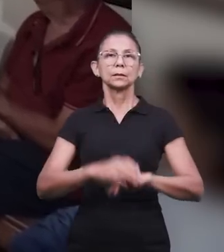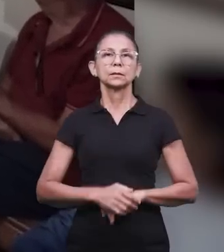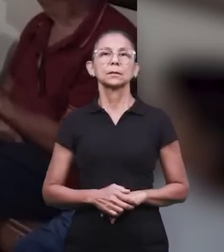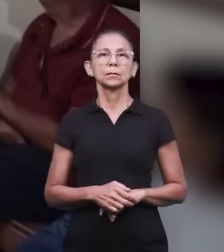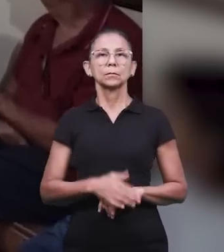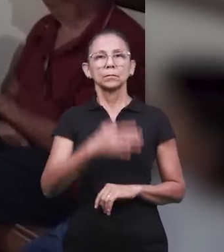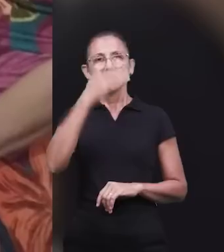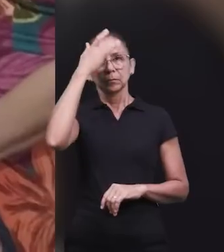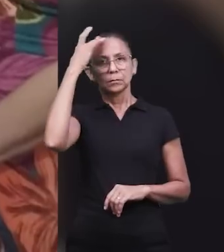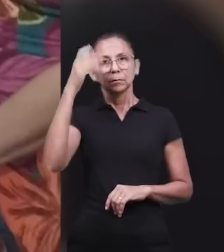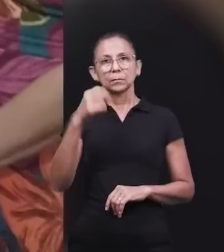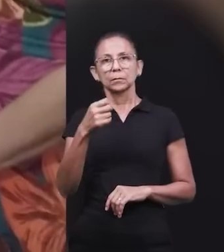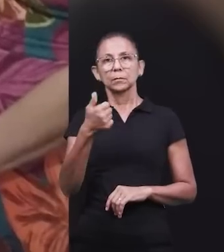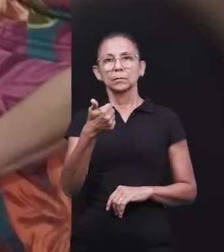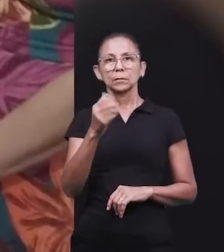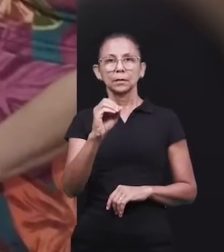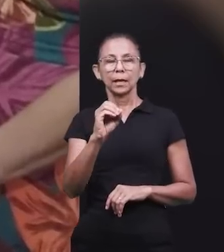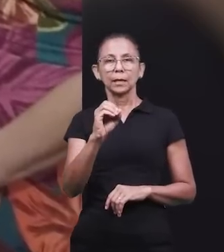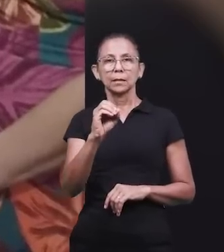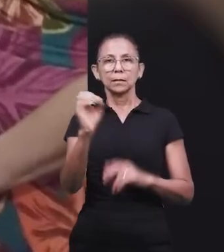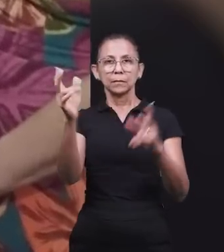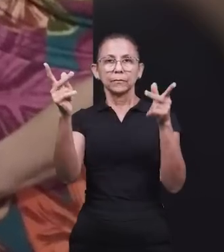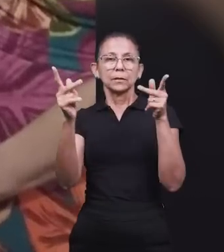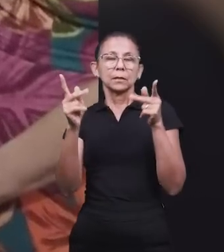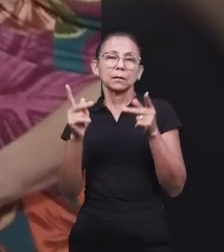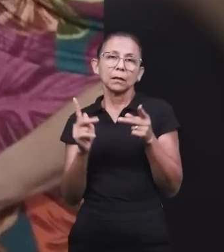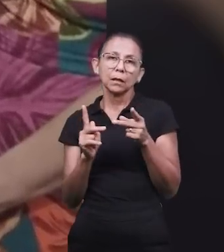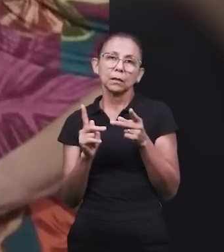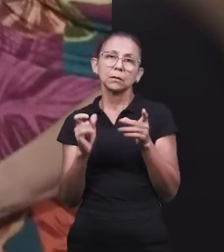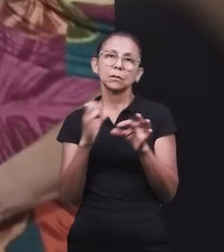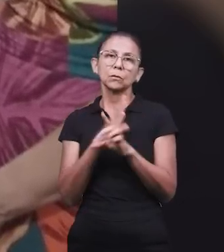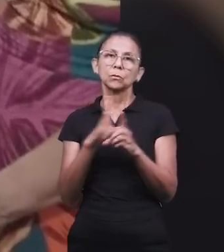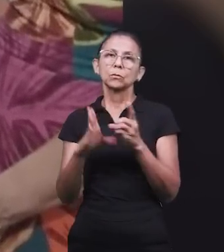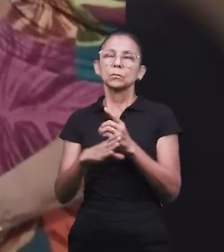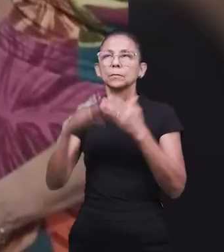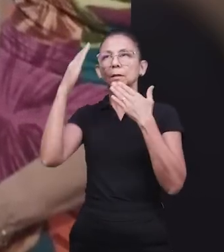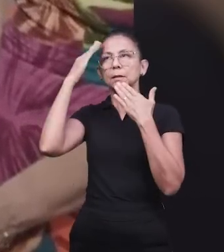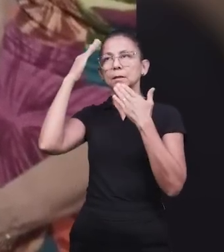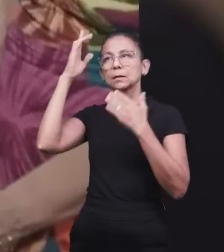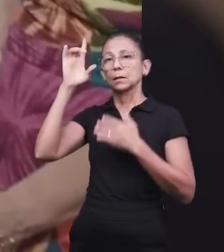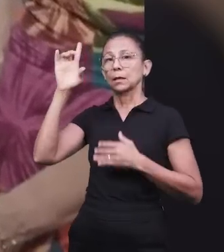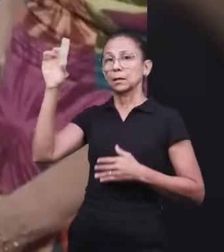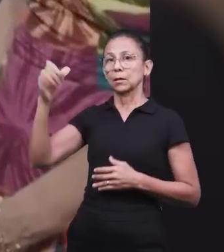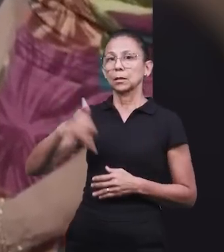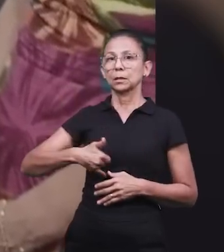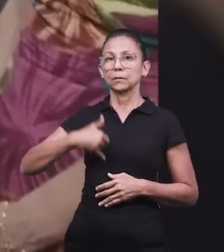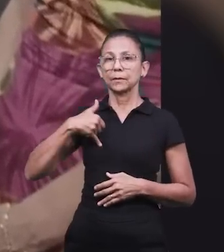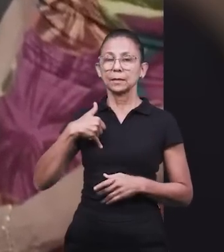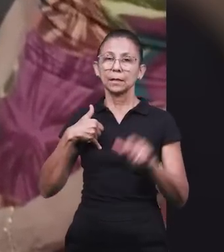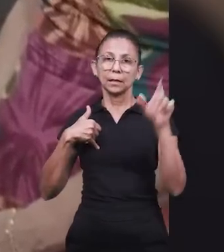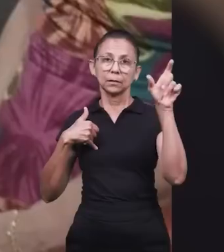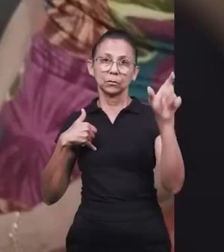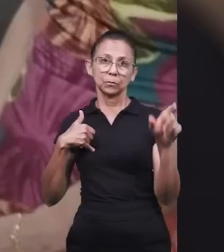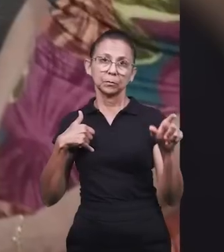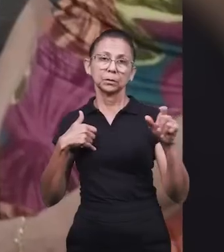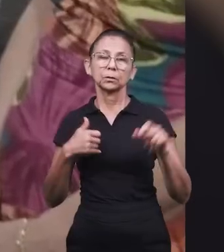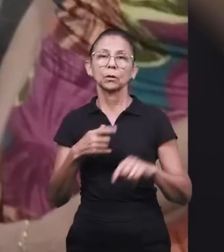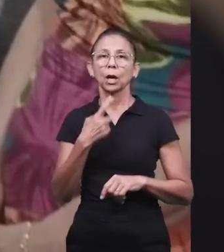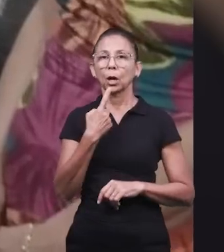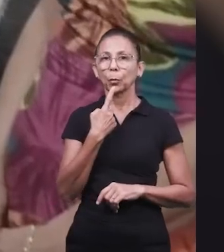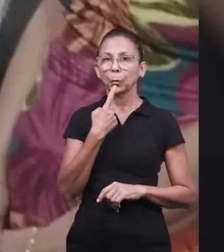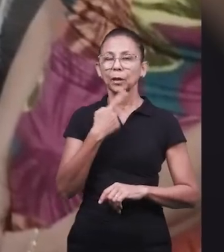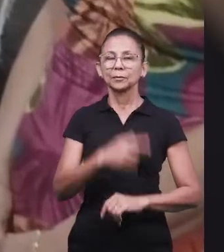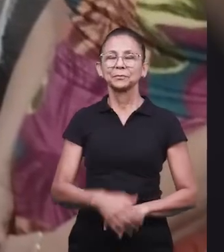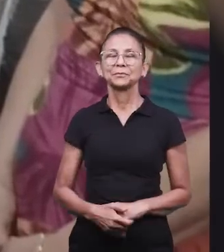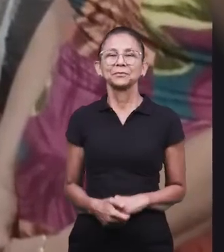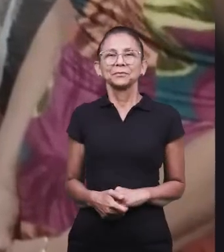10 visitantes. Foi um culto de glorificação ao Senhor pelo aniversário de um irmão, onde os familiares ali tiveram a oportunidade